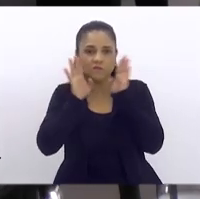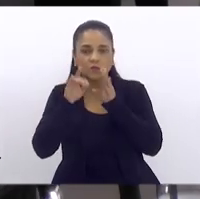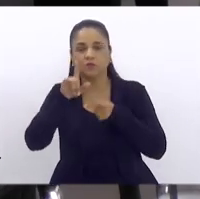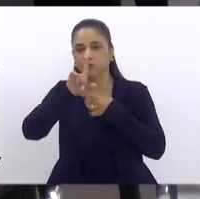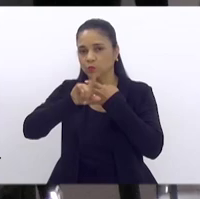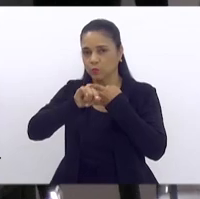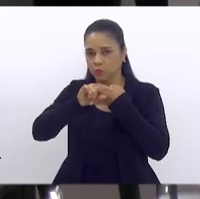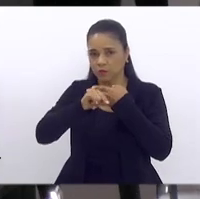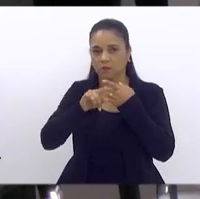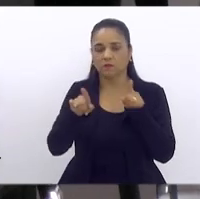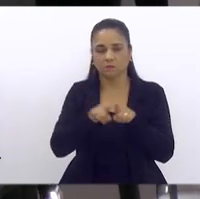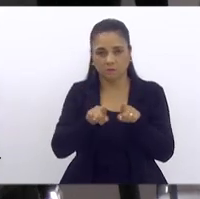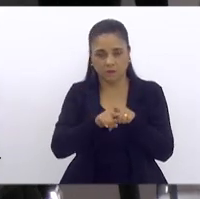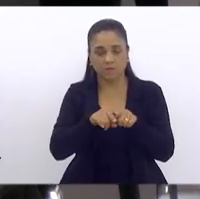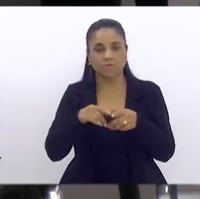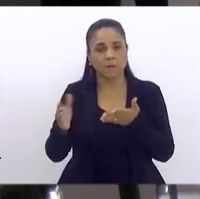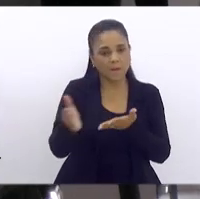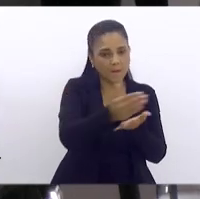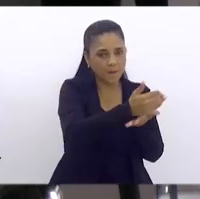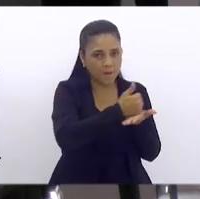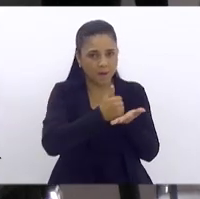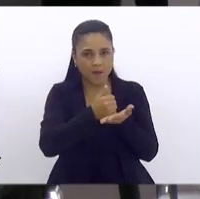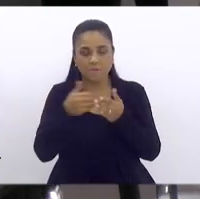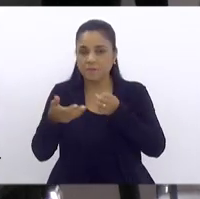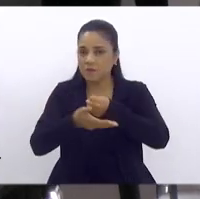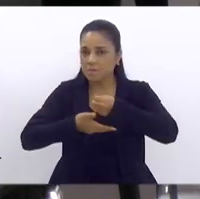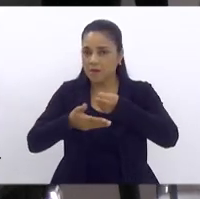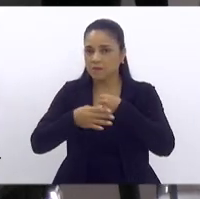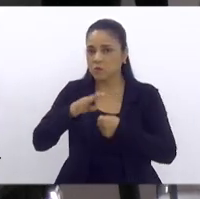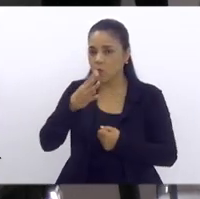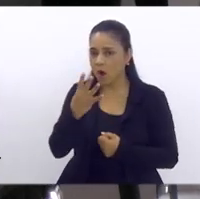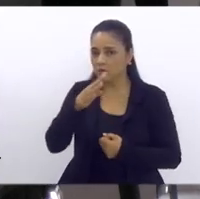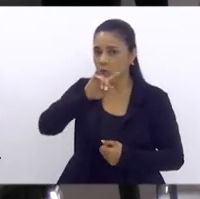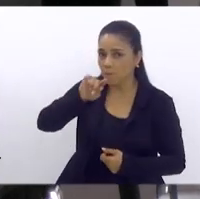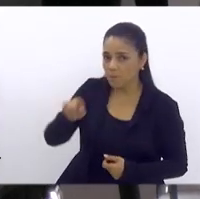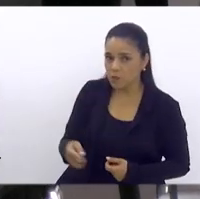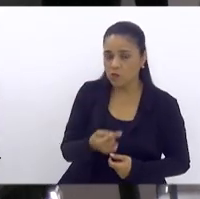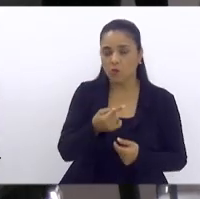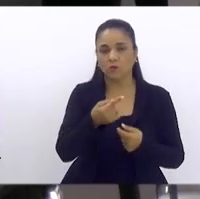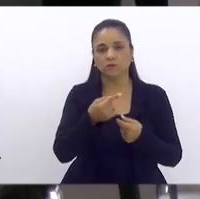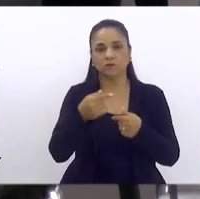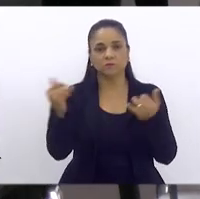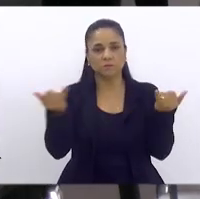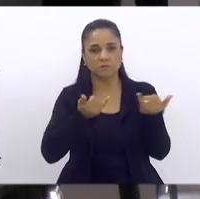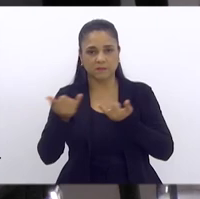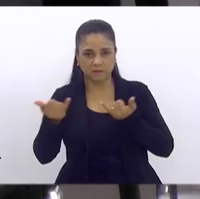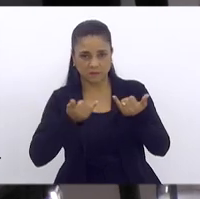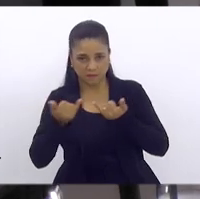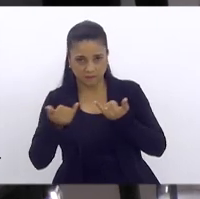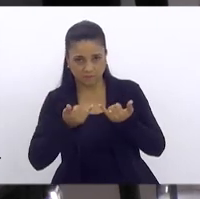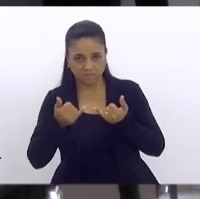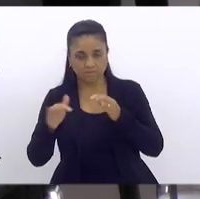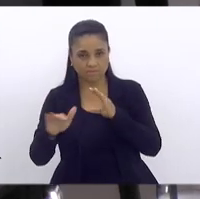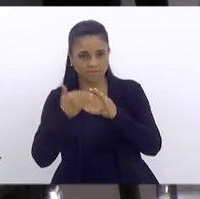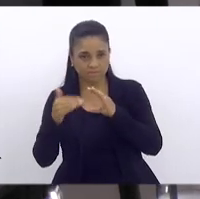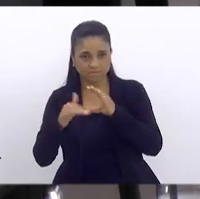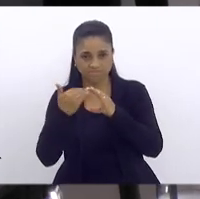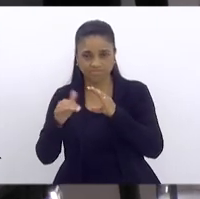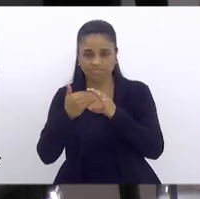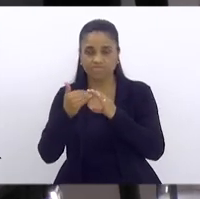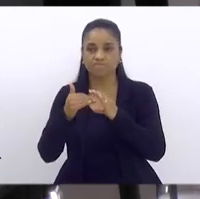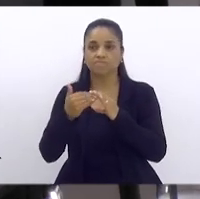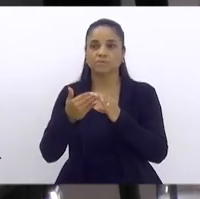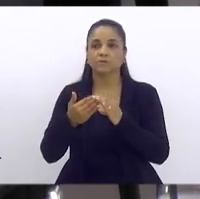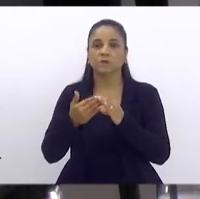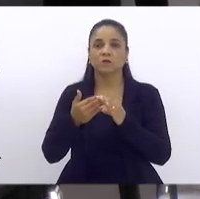E aí a gente chegou a uma base de mais de 4 milhões de mensagens. E, depois disso, a gente precisou partir de uma